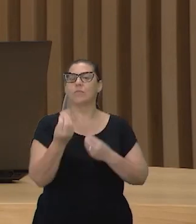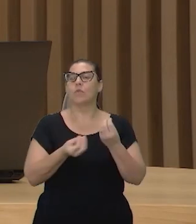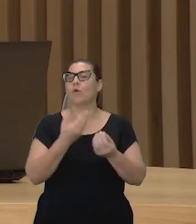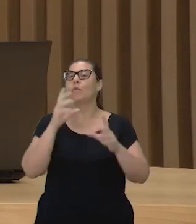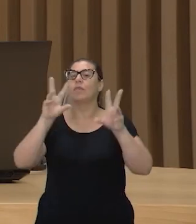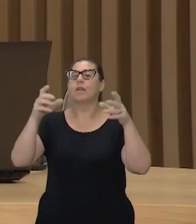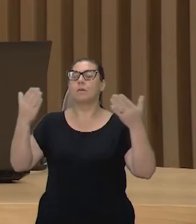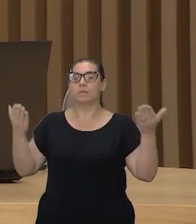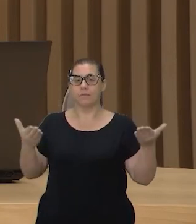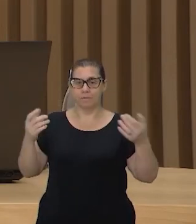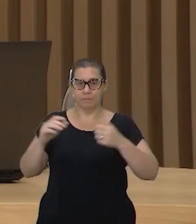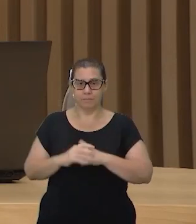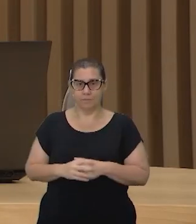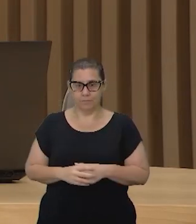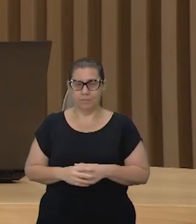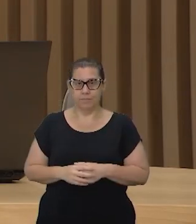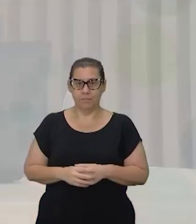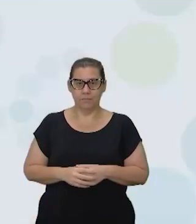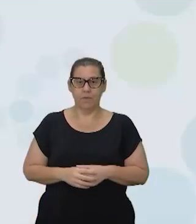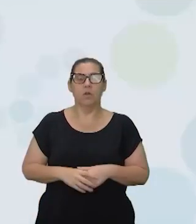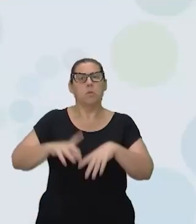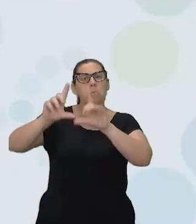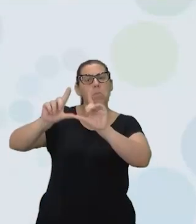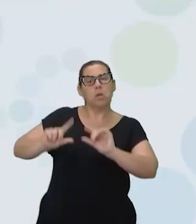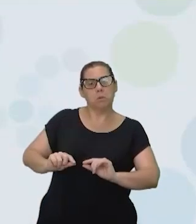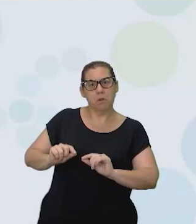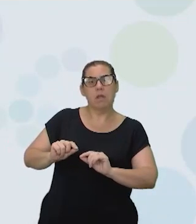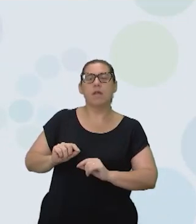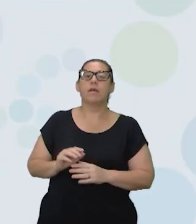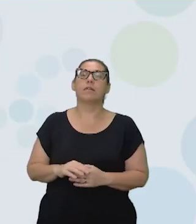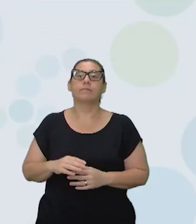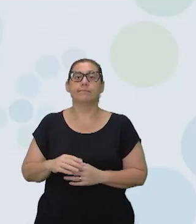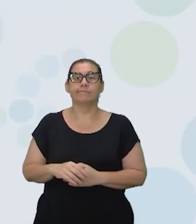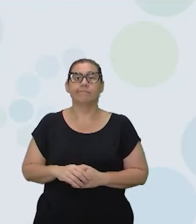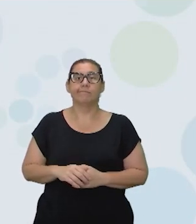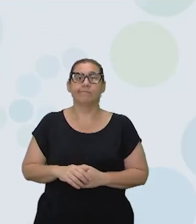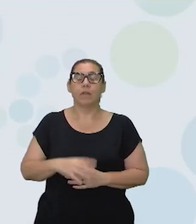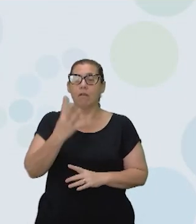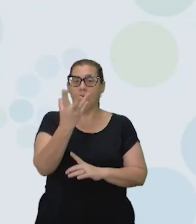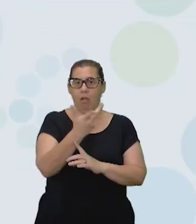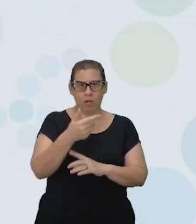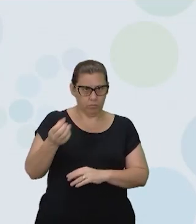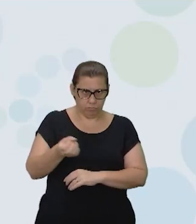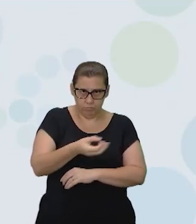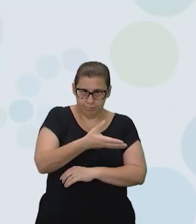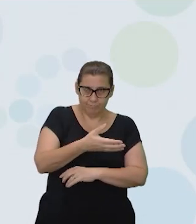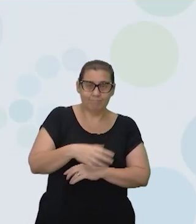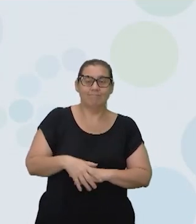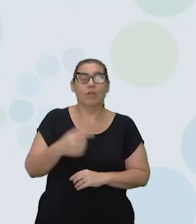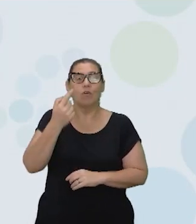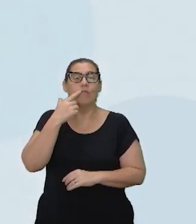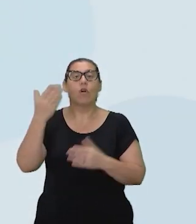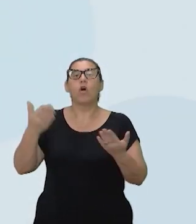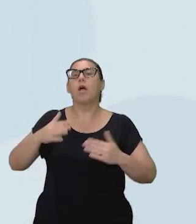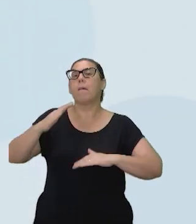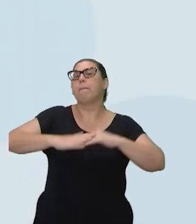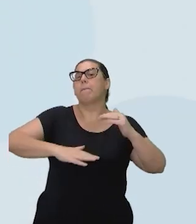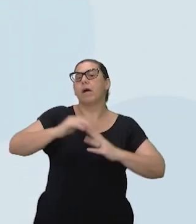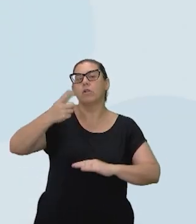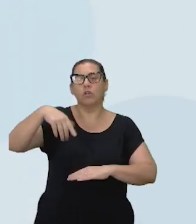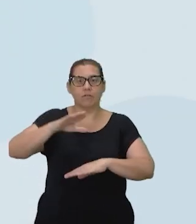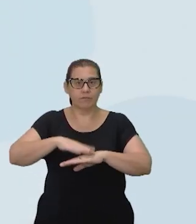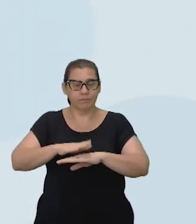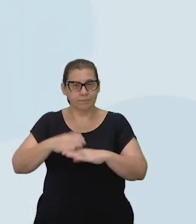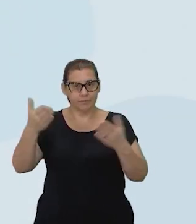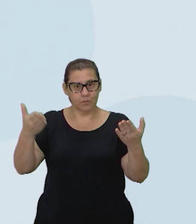só. Pop art, minimalismo e arte contemporânea. Vamos agora ver qual a habilidade que a gente vai trabalhar na aula